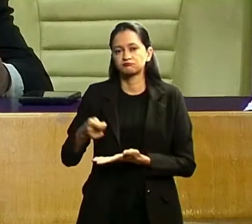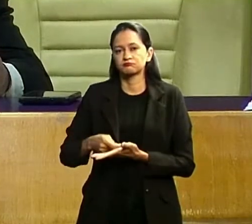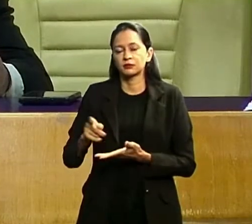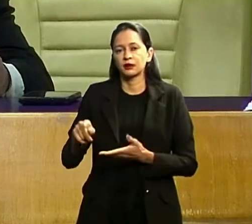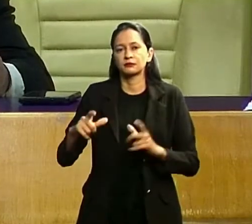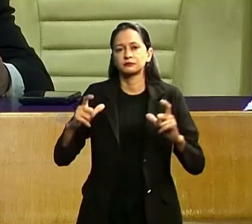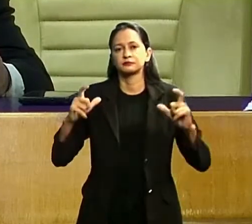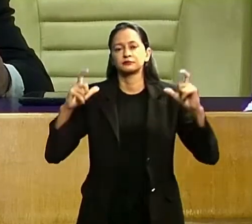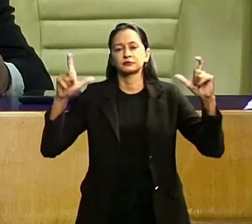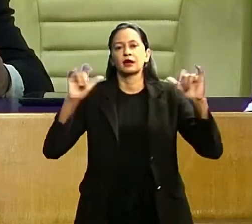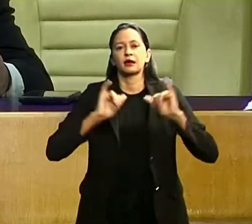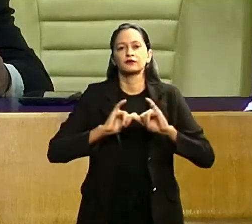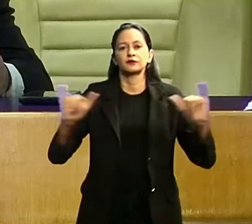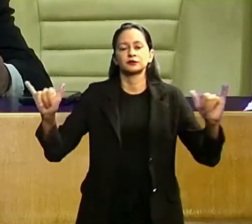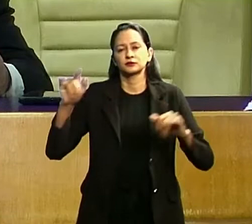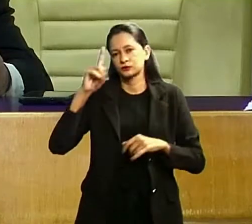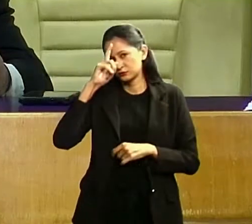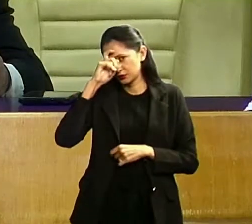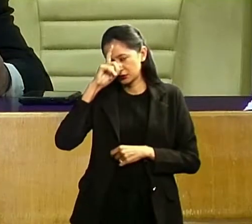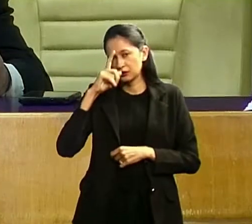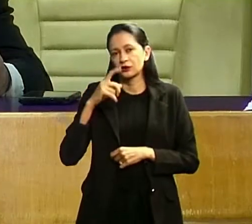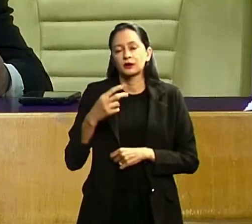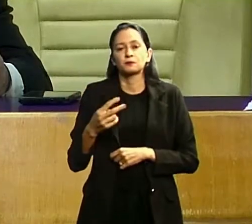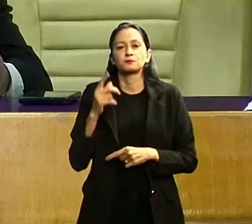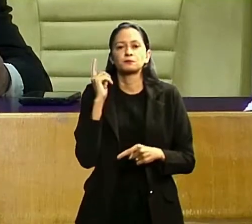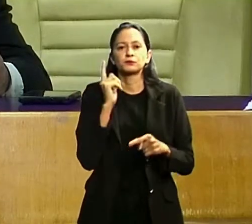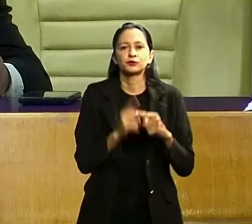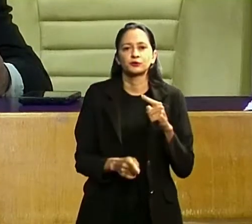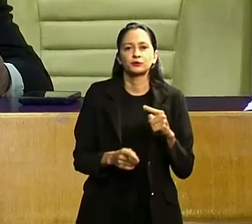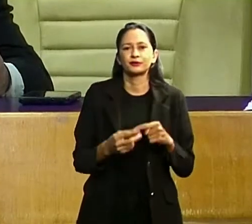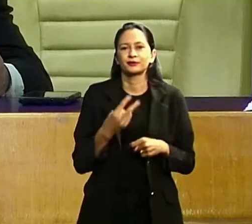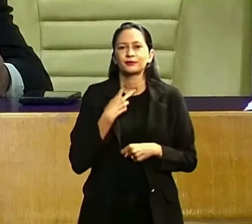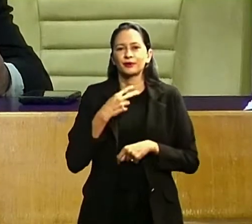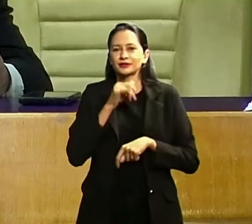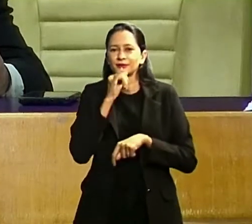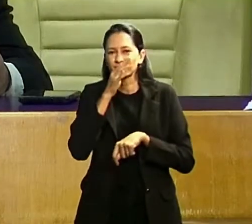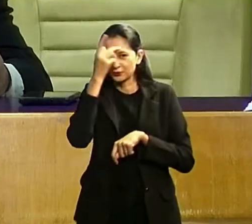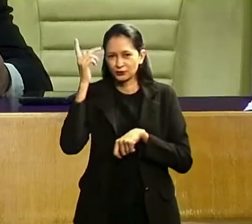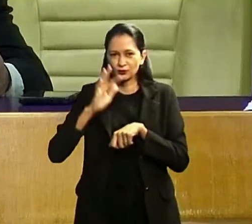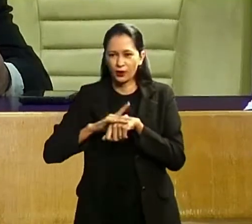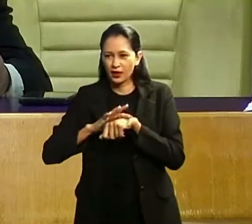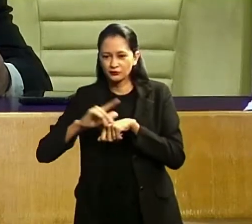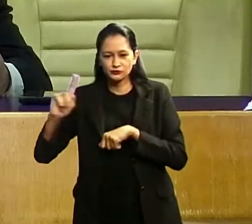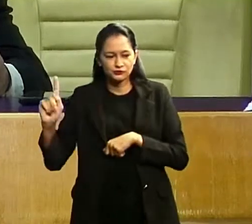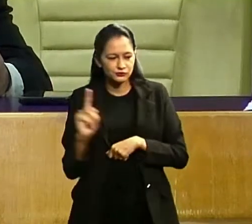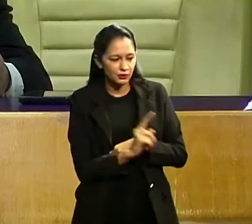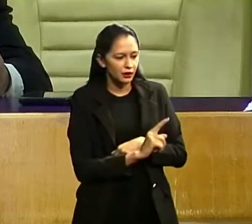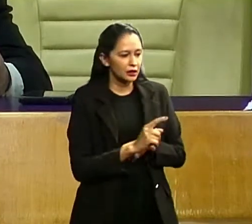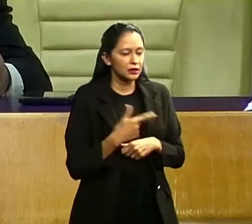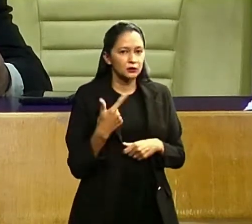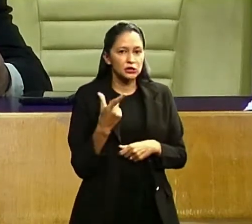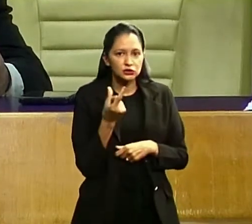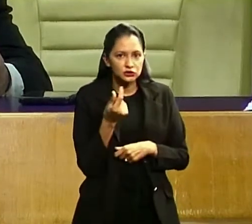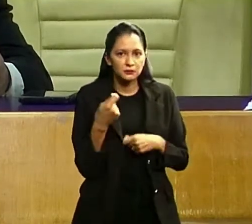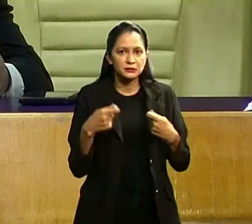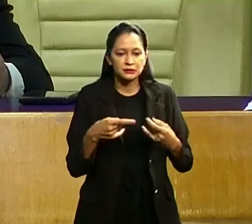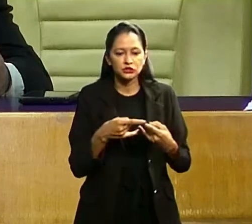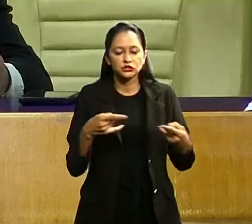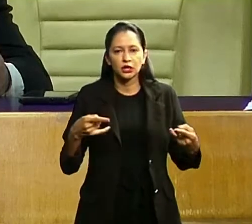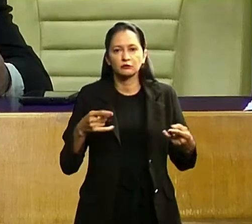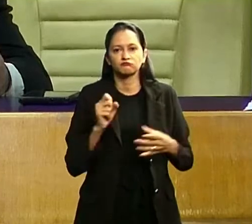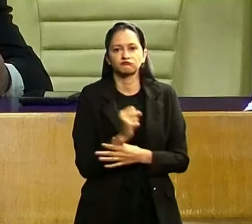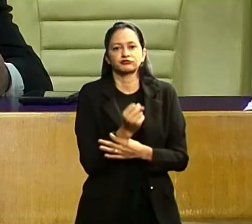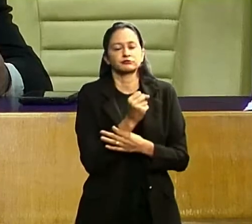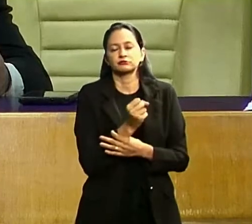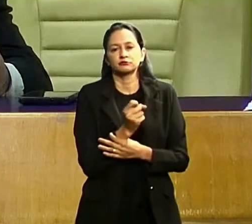e rede privada, indicando a proibição de exigência de cheques caução para possibilitar atendimento de doenças em situação